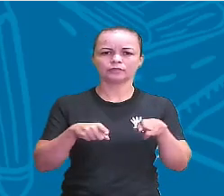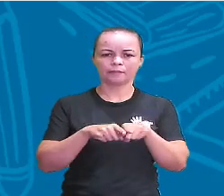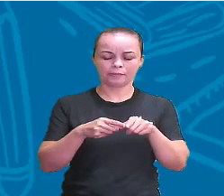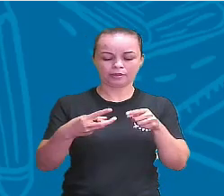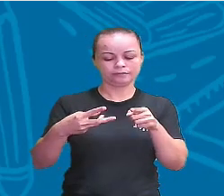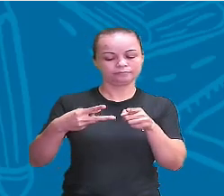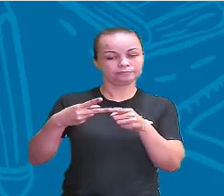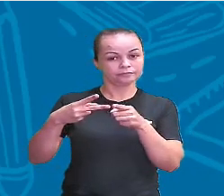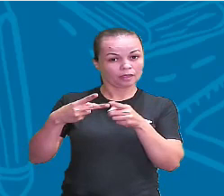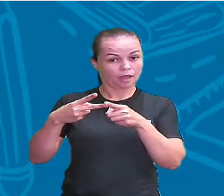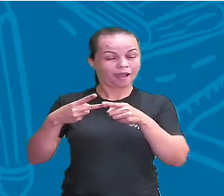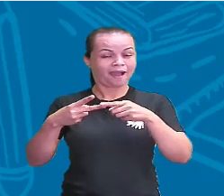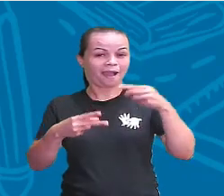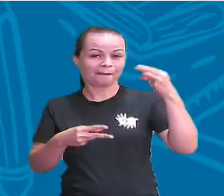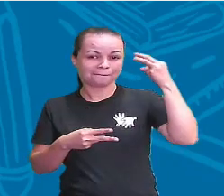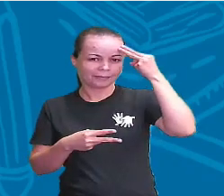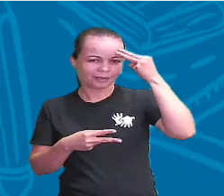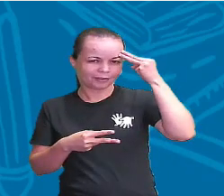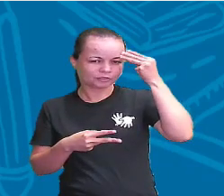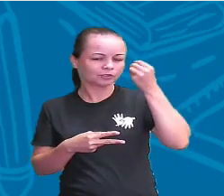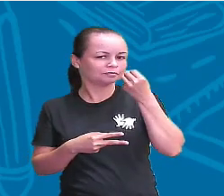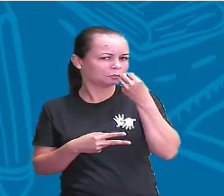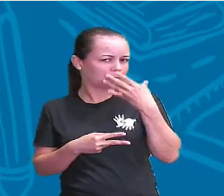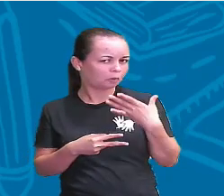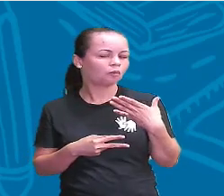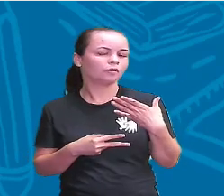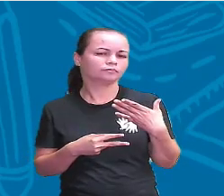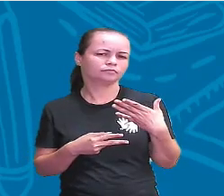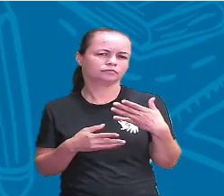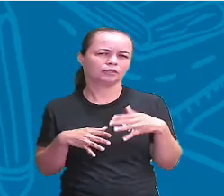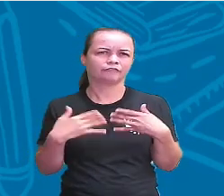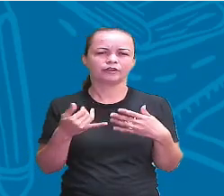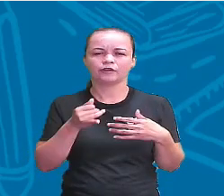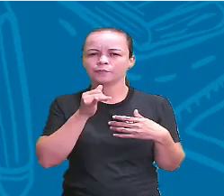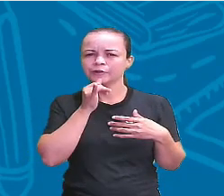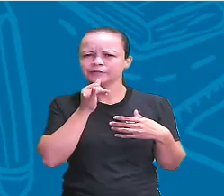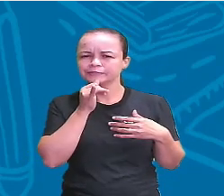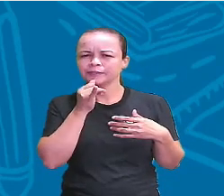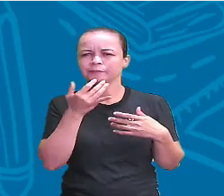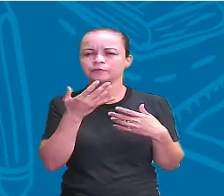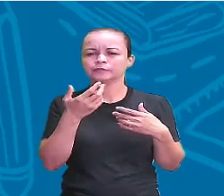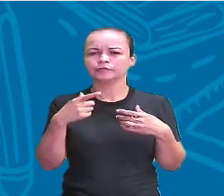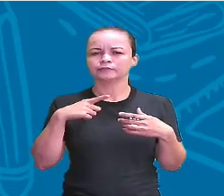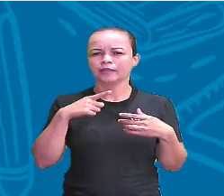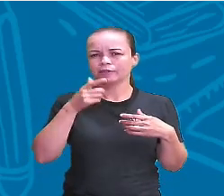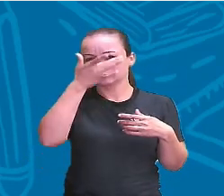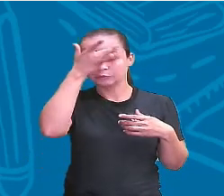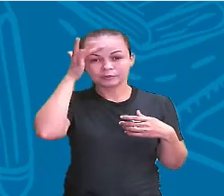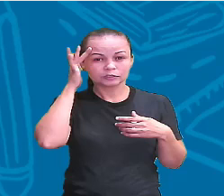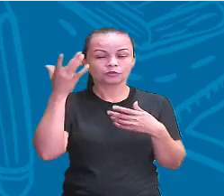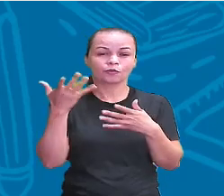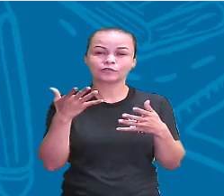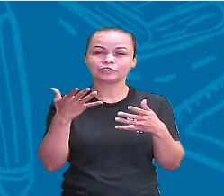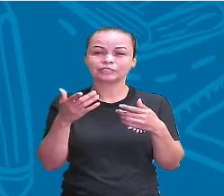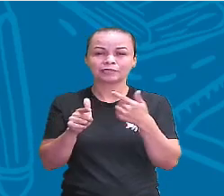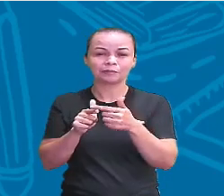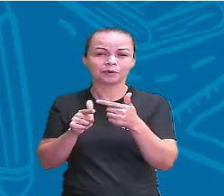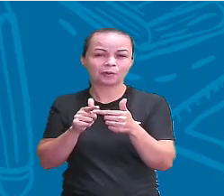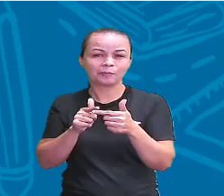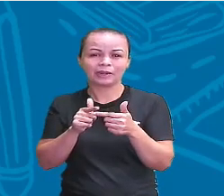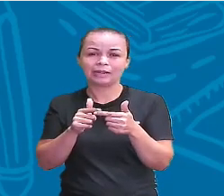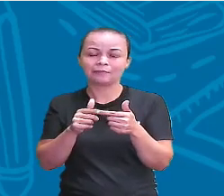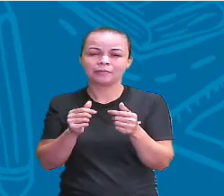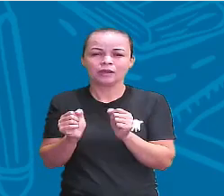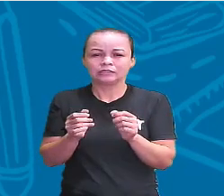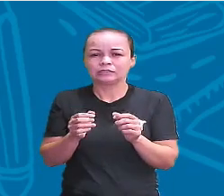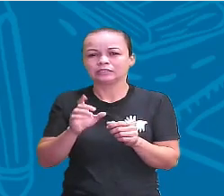nossa mente, tá certo? Afinal, tem muitas pessoas, por exemplo, que enfrentam problemas de depressão, tá certo?